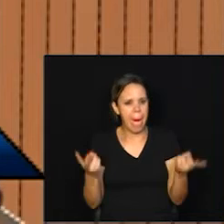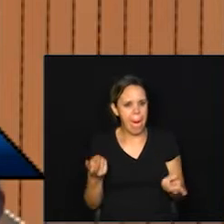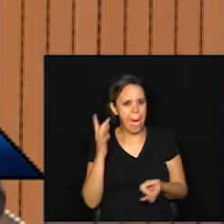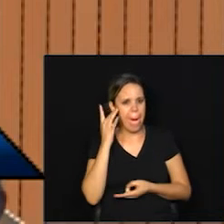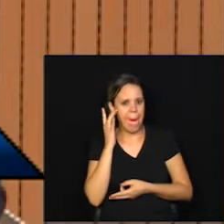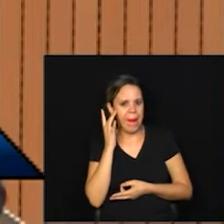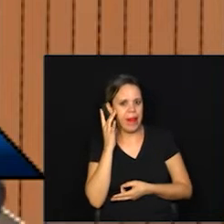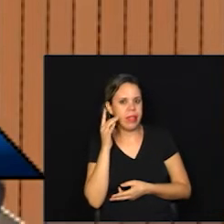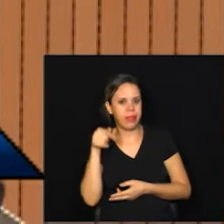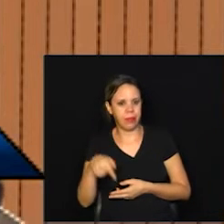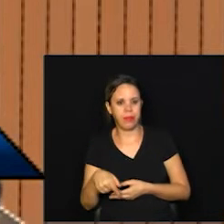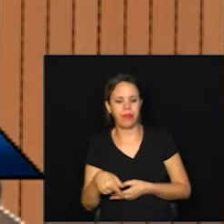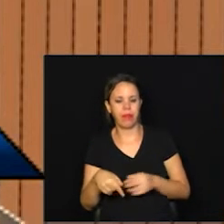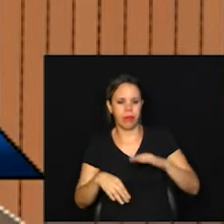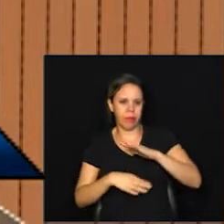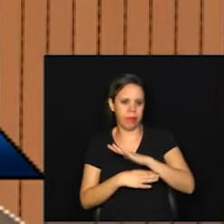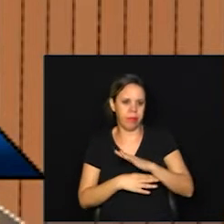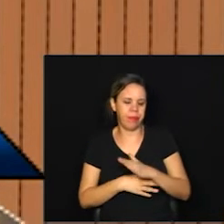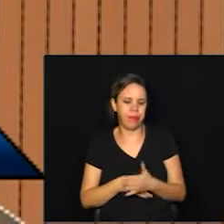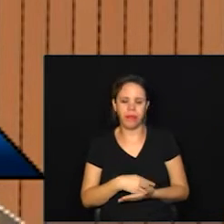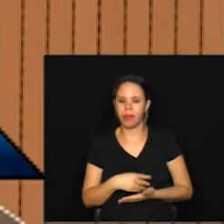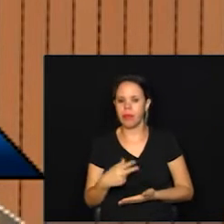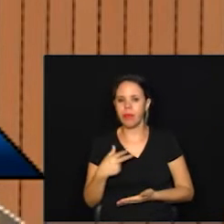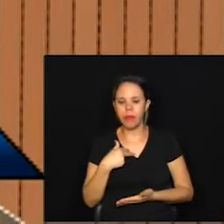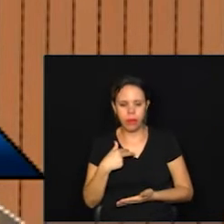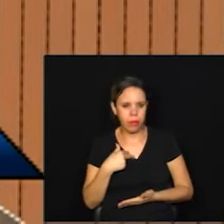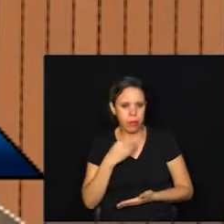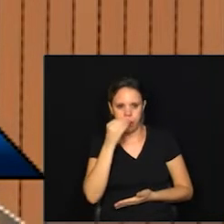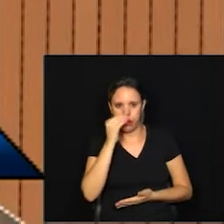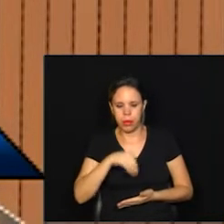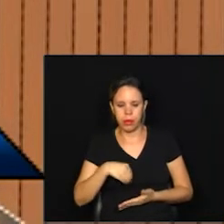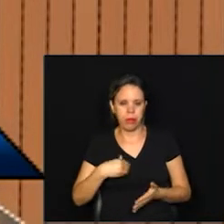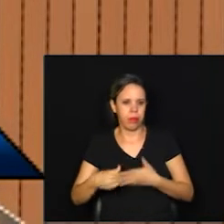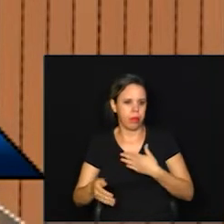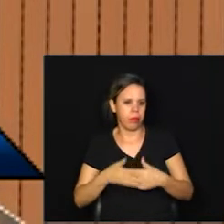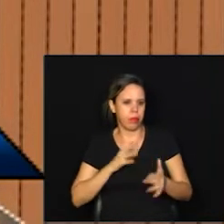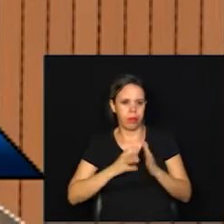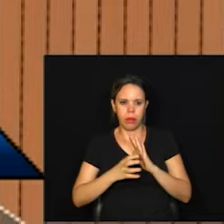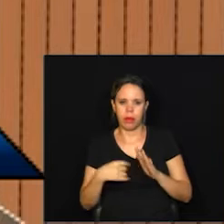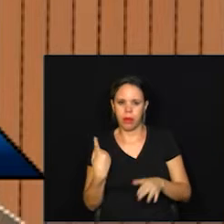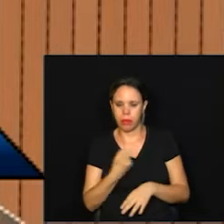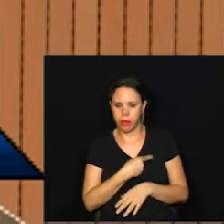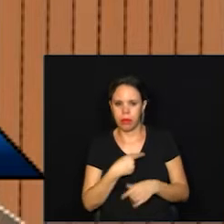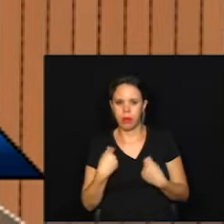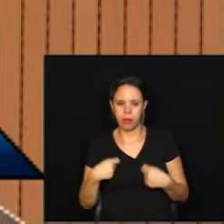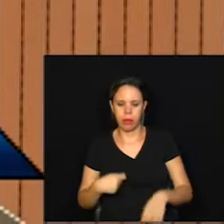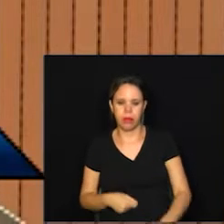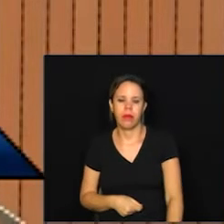a missão dessa casa é uma missão de união, independente de partido, que nós